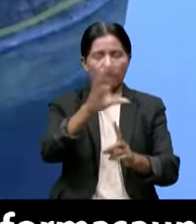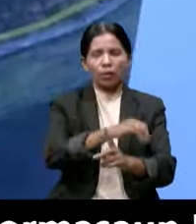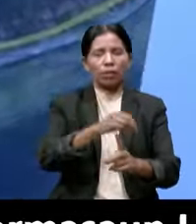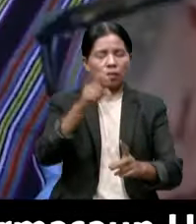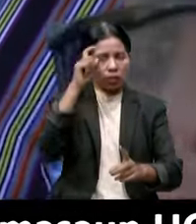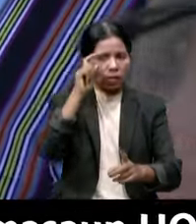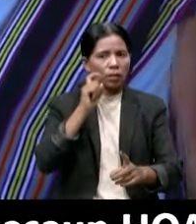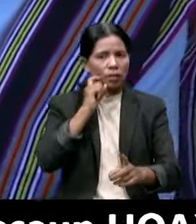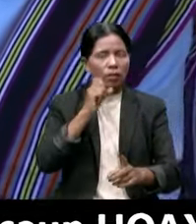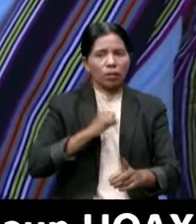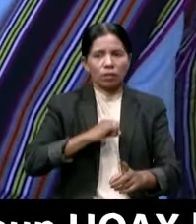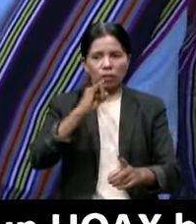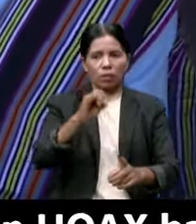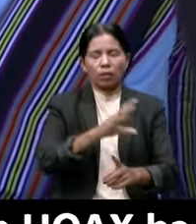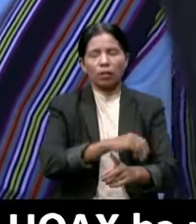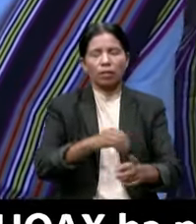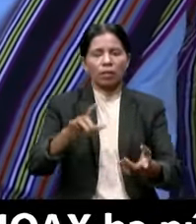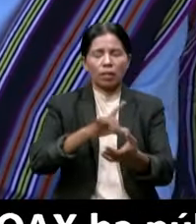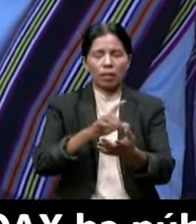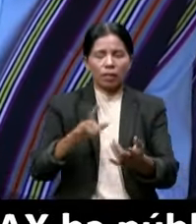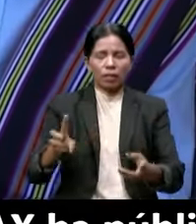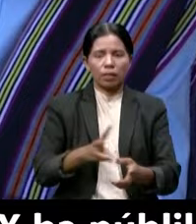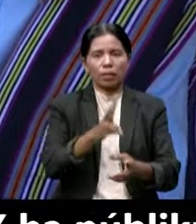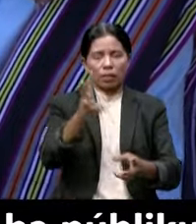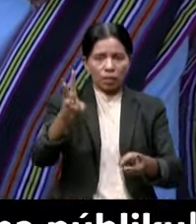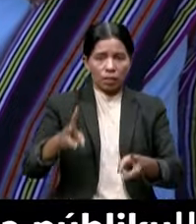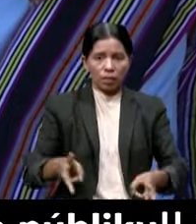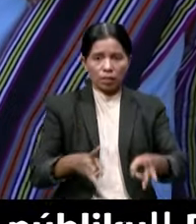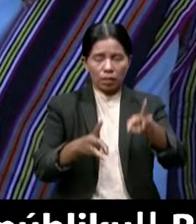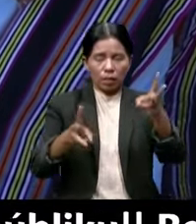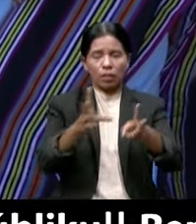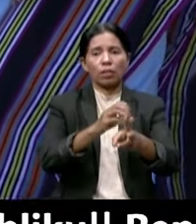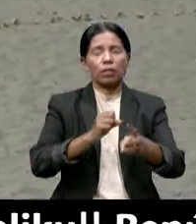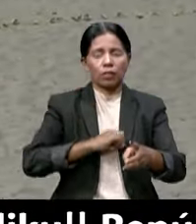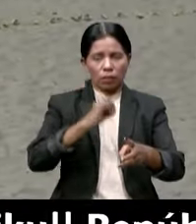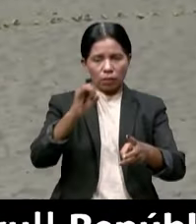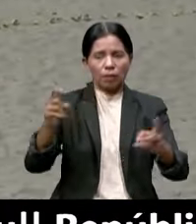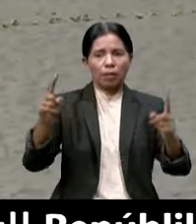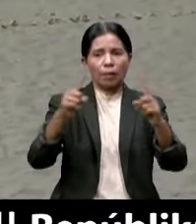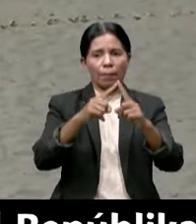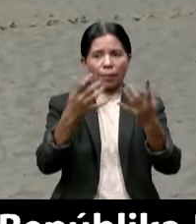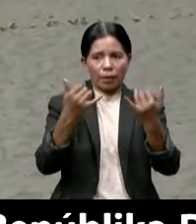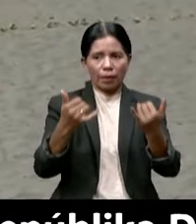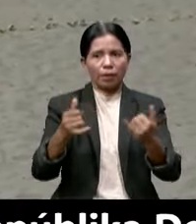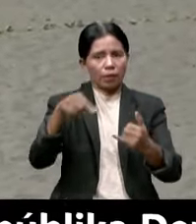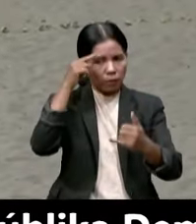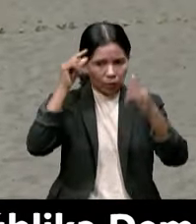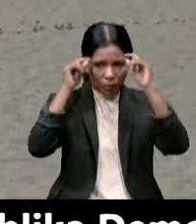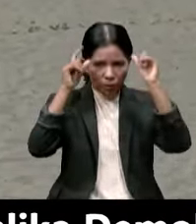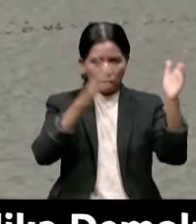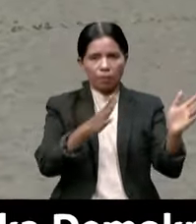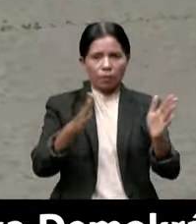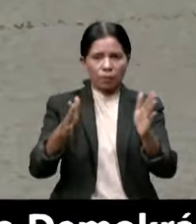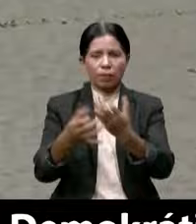a Sanana Guzmão Suai, no autoestrada Suai, ba na Tarbora. Além de projeto planta suai supply base, nebe dadaune, governo Timor-Leste